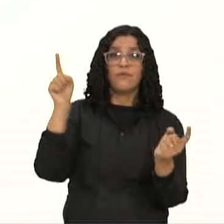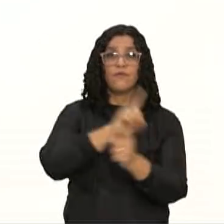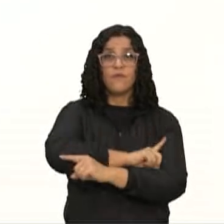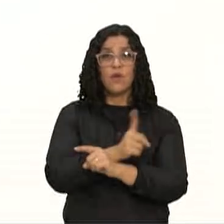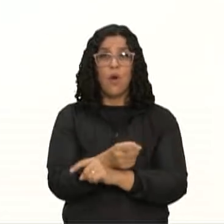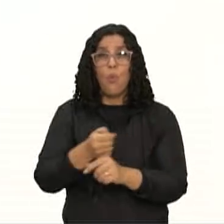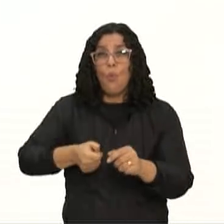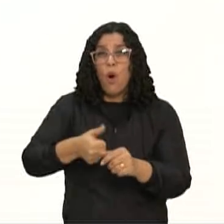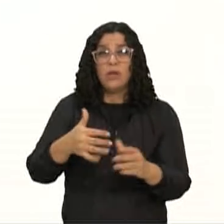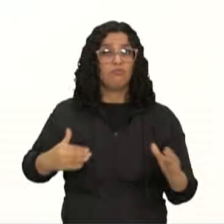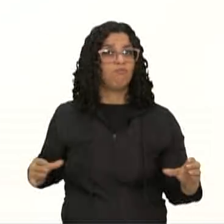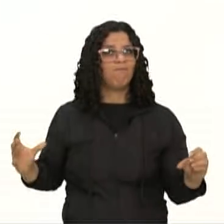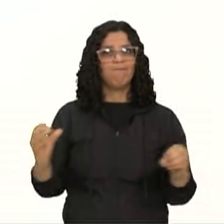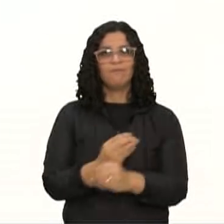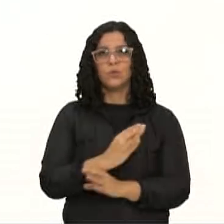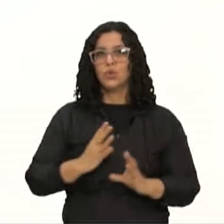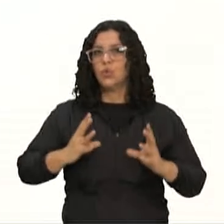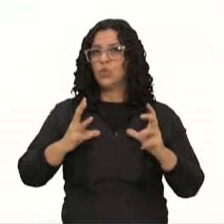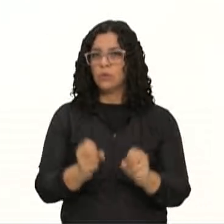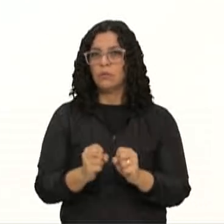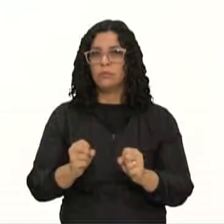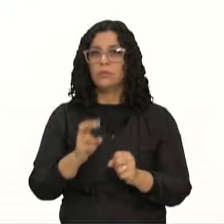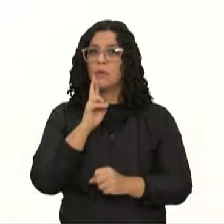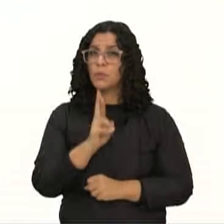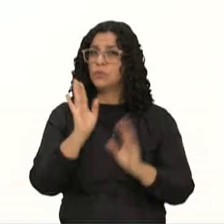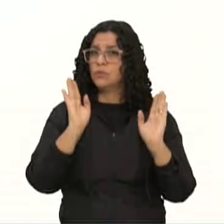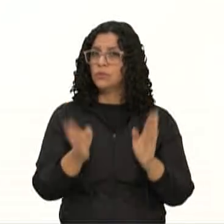vocês pensarem na resposta, já voltamos com a resolução.